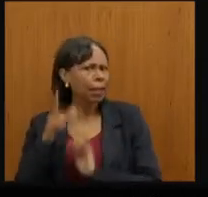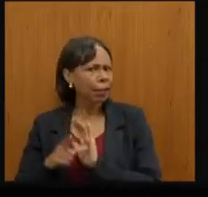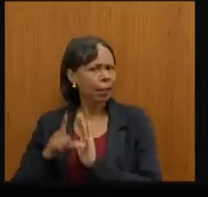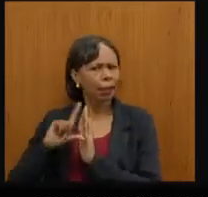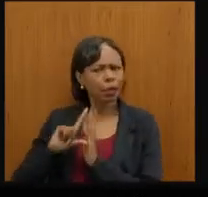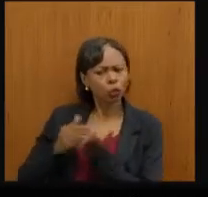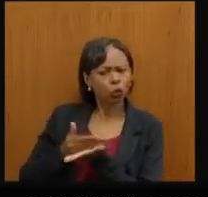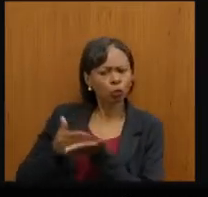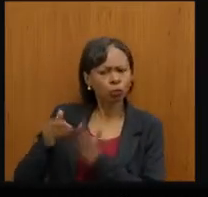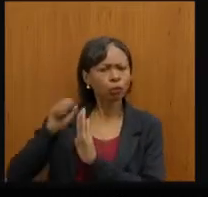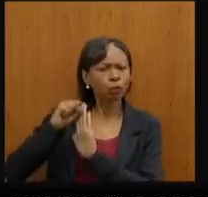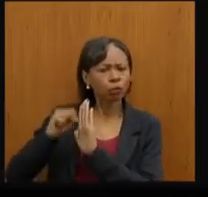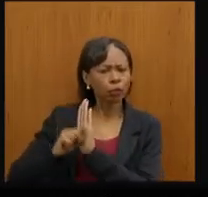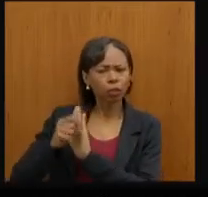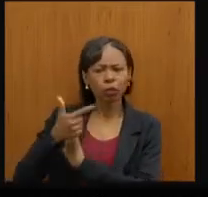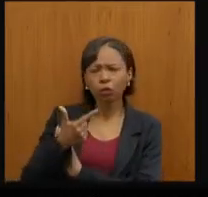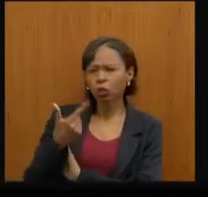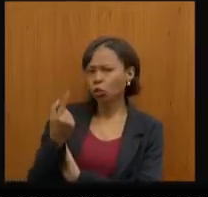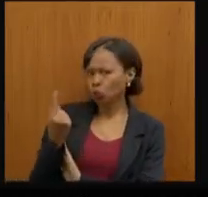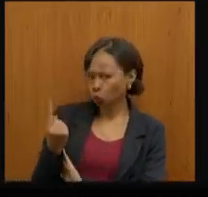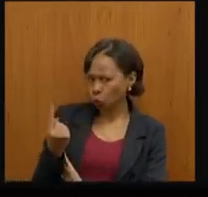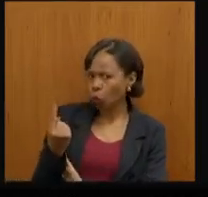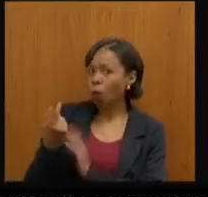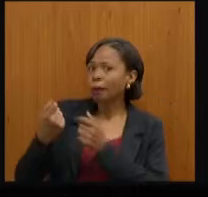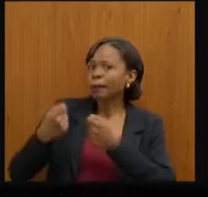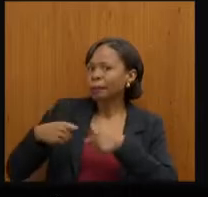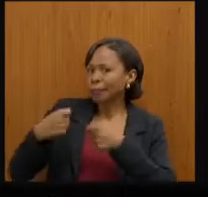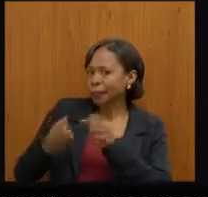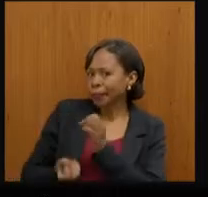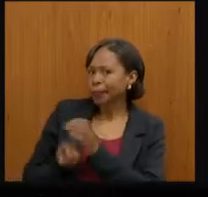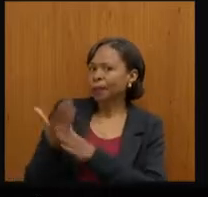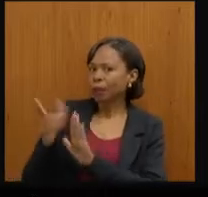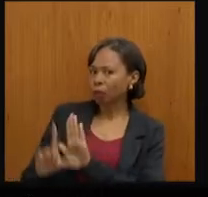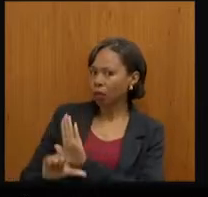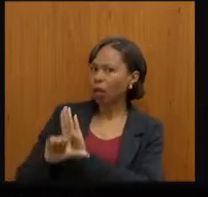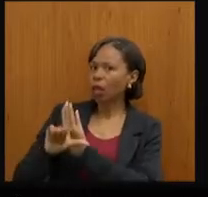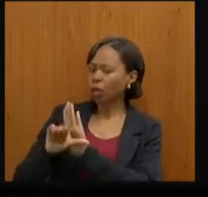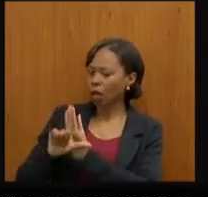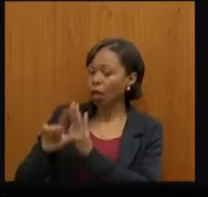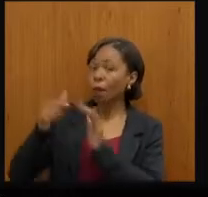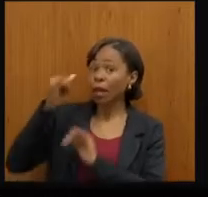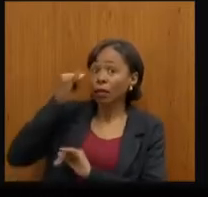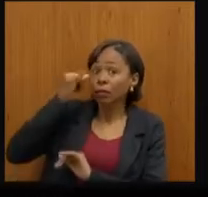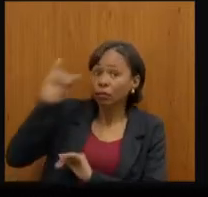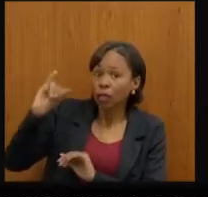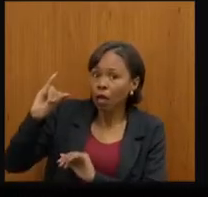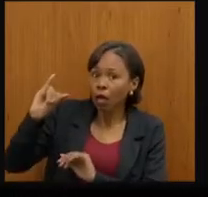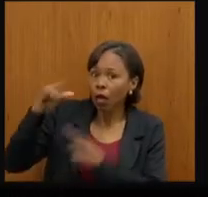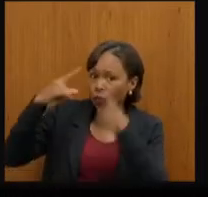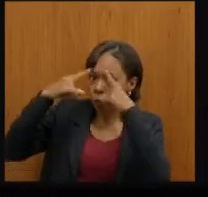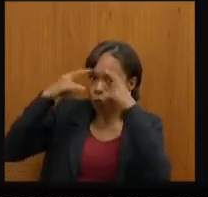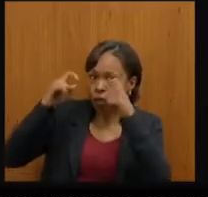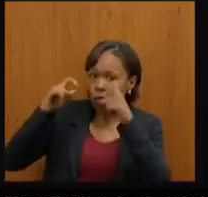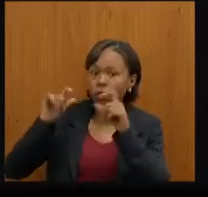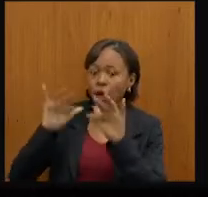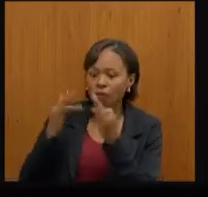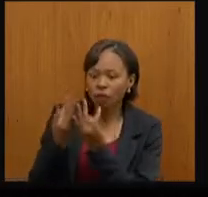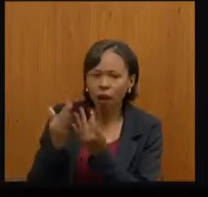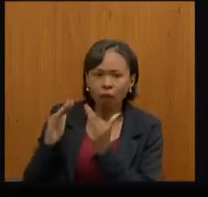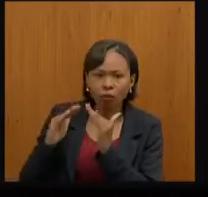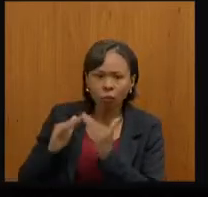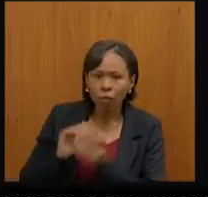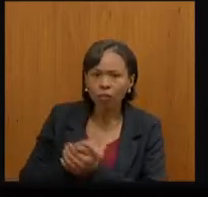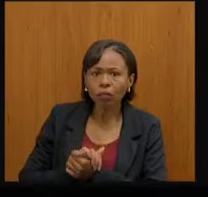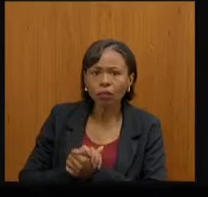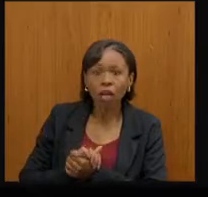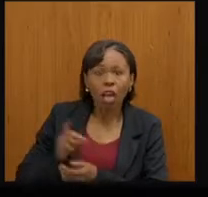21 precisou criar uma lei para coibir a violência doméstica que naquela